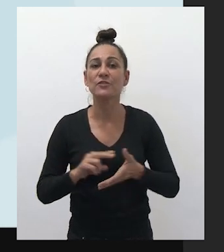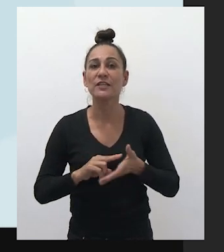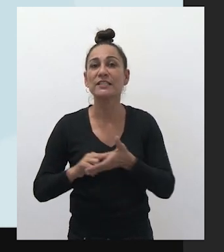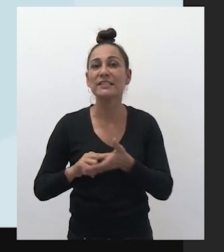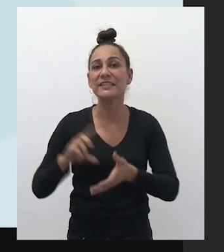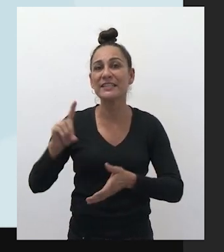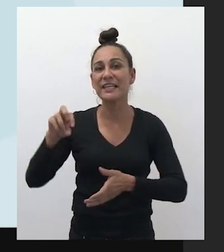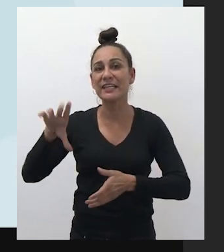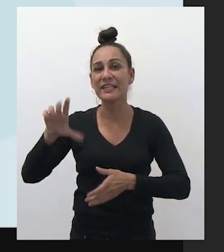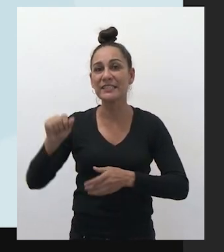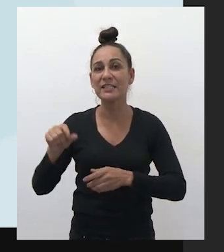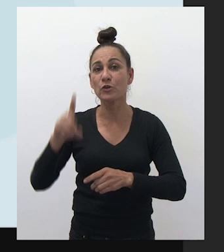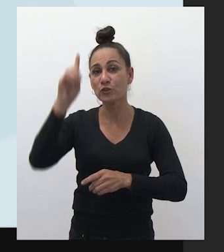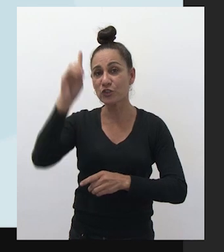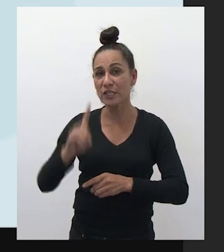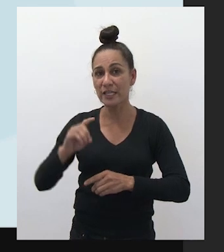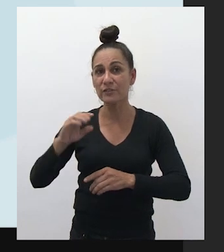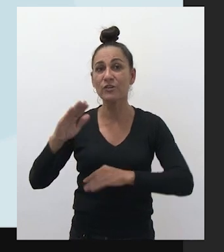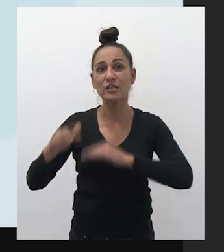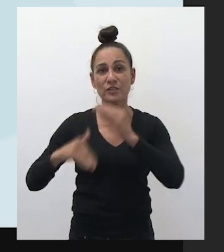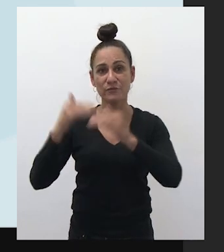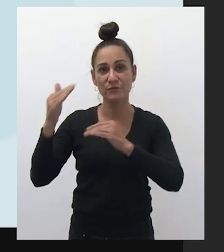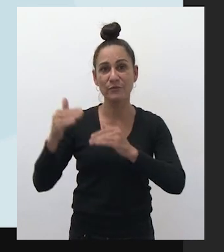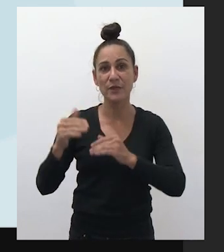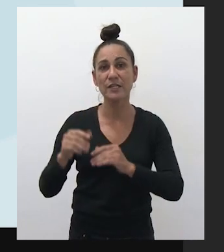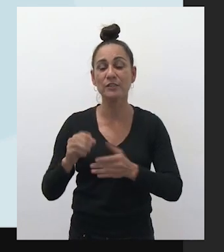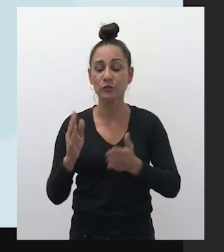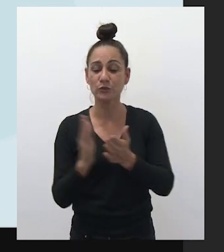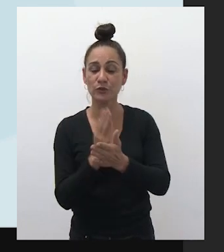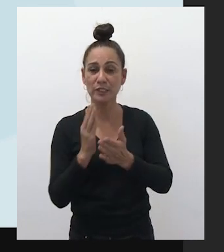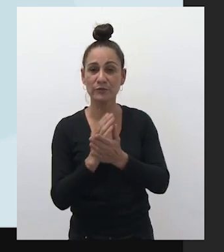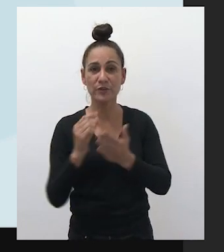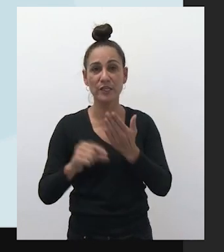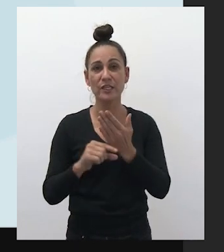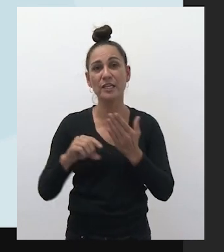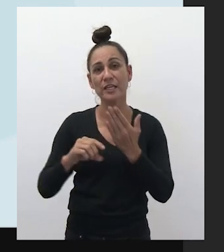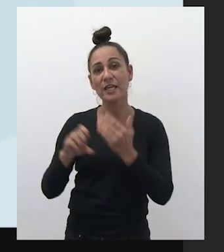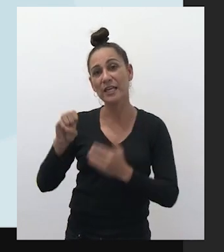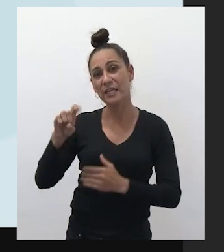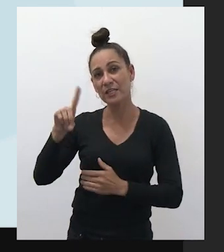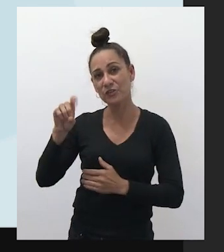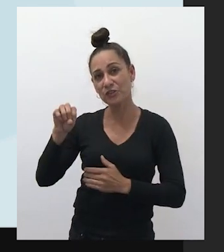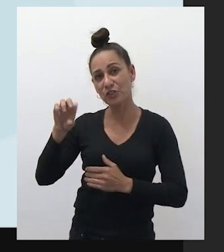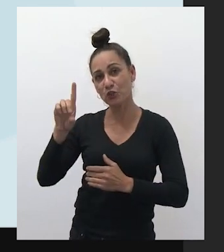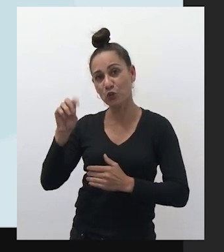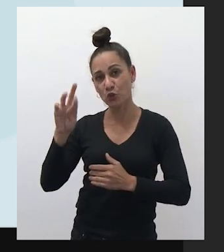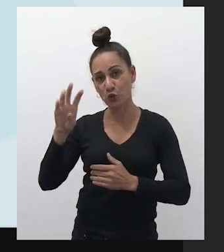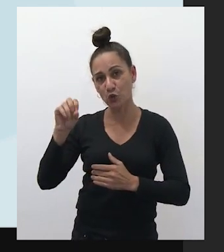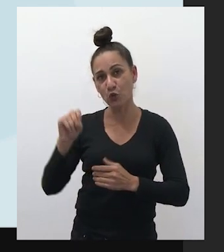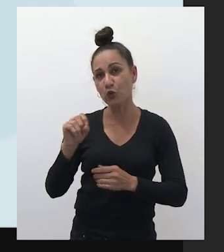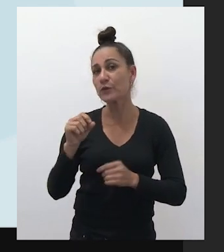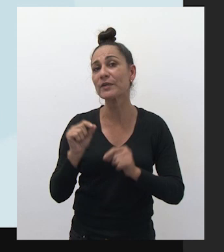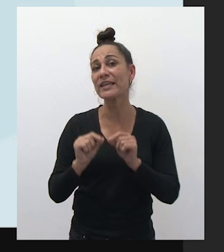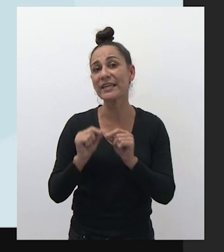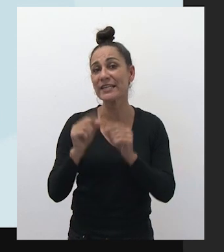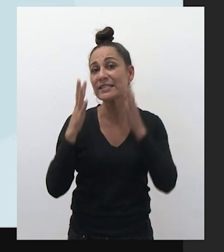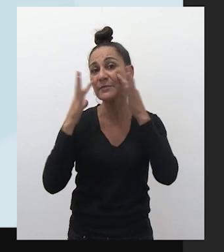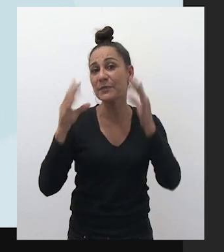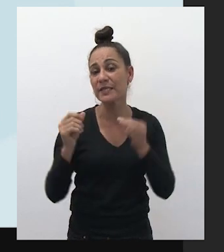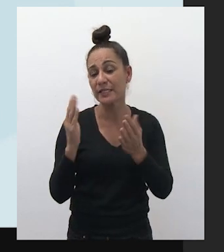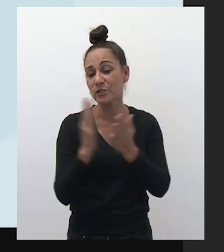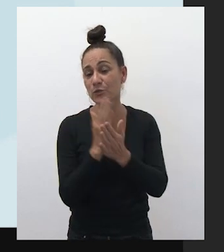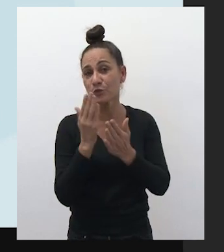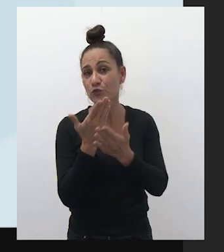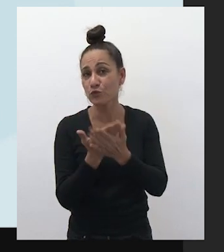o Direito ao Desenvolvimento Anotada, da editora Juruá, o que ele fala no estudo que ele fez sobre esse tema? O